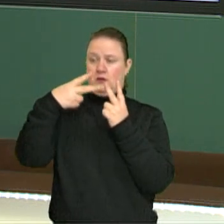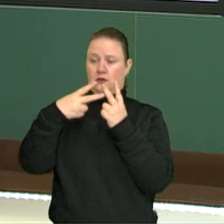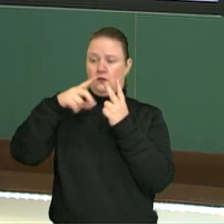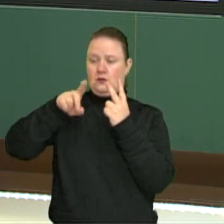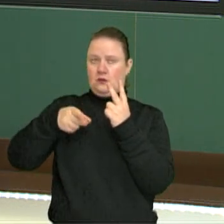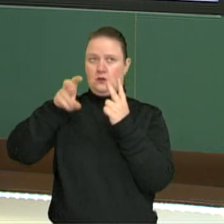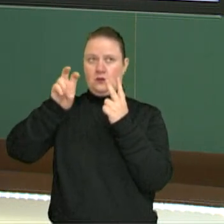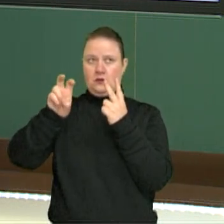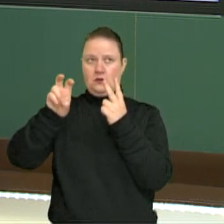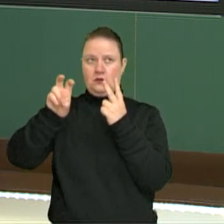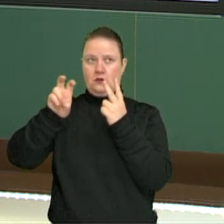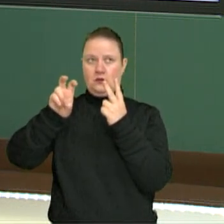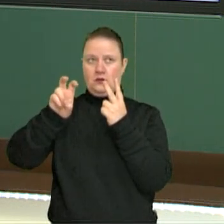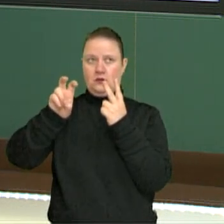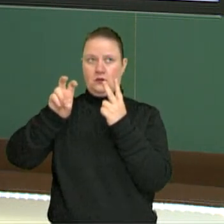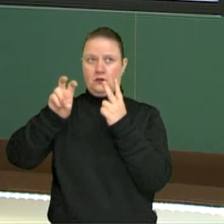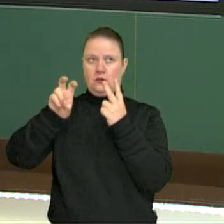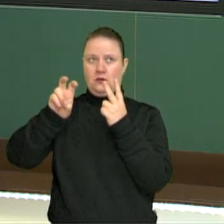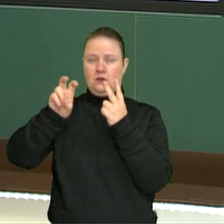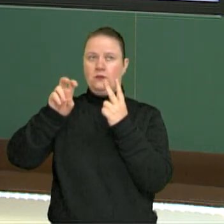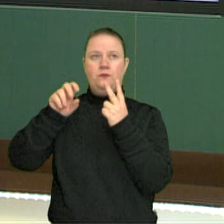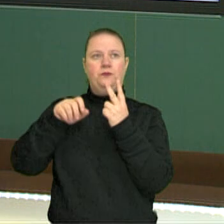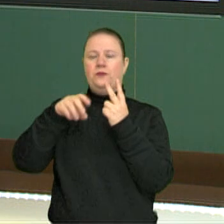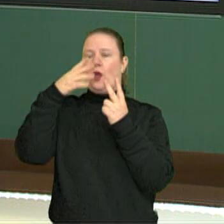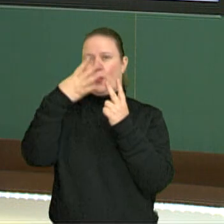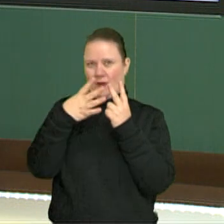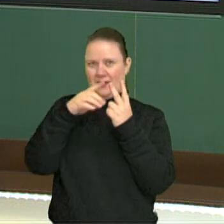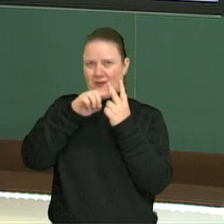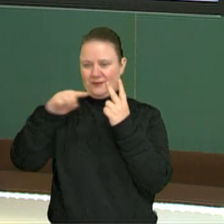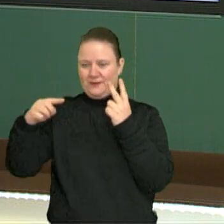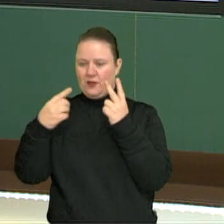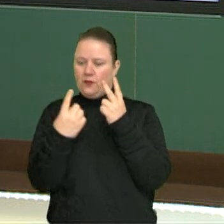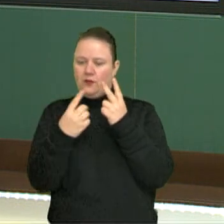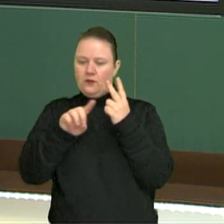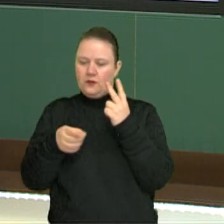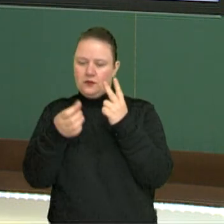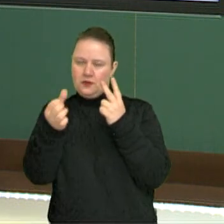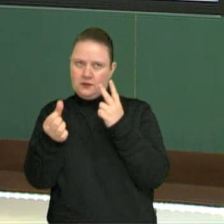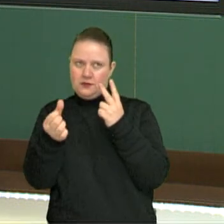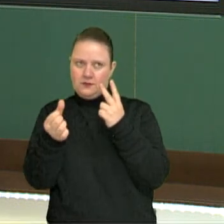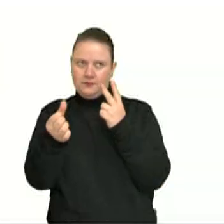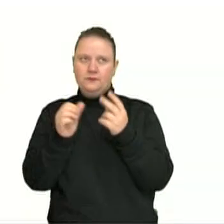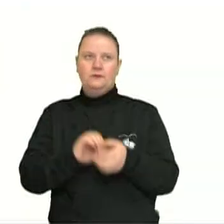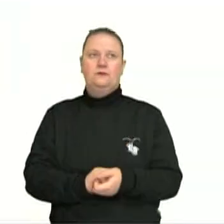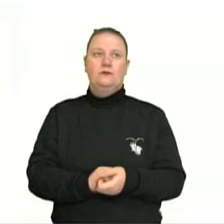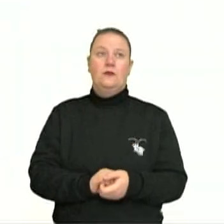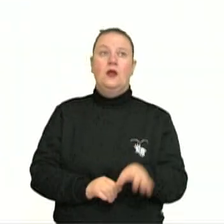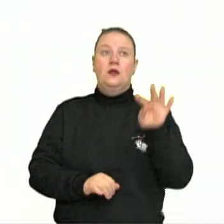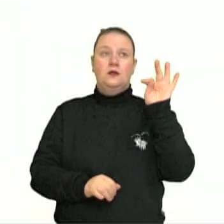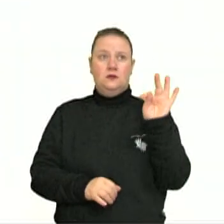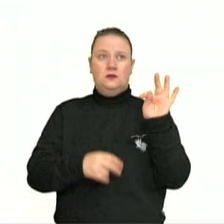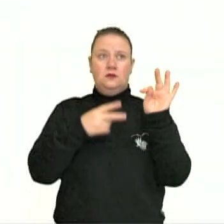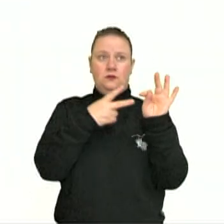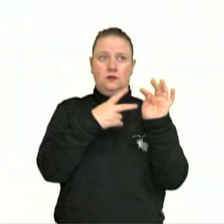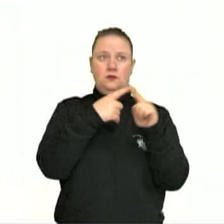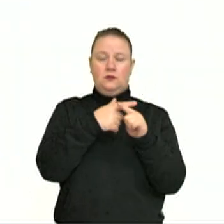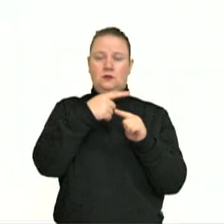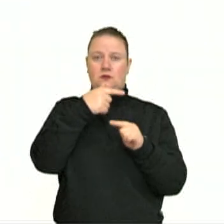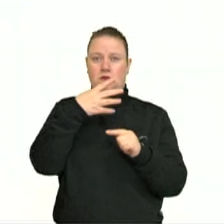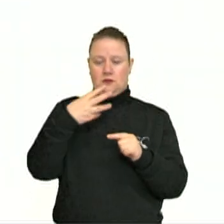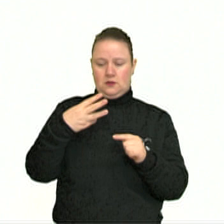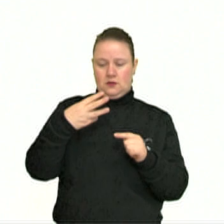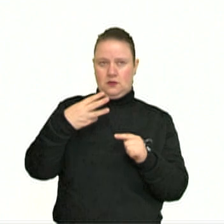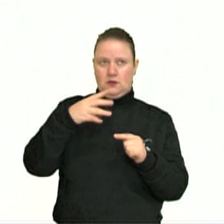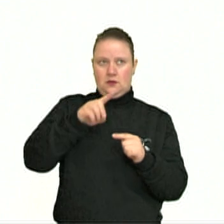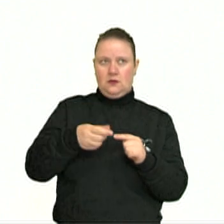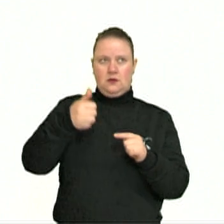por 1,6, eu vou ter 2,5, ou seja, eu vou ter T igual a 2π, ou seja, 3,14 vezes raiz de 2,5. Tirando